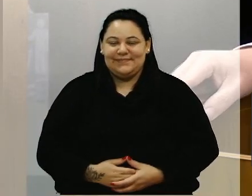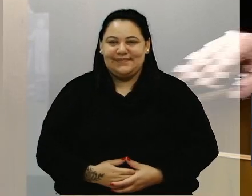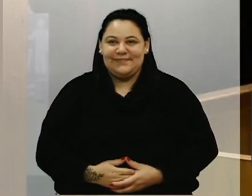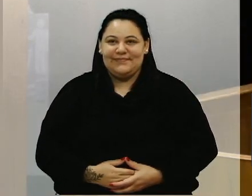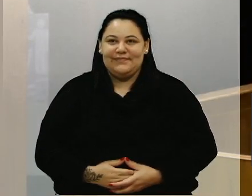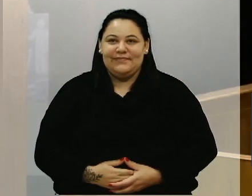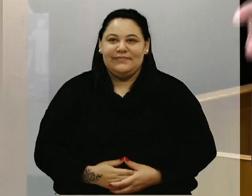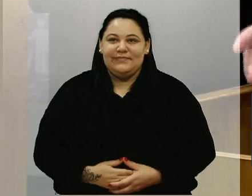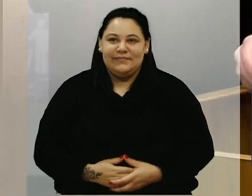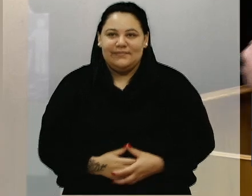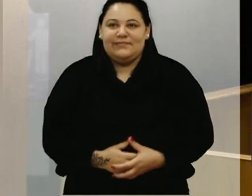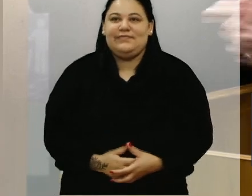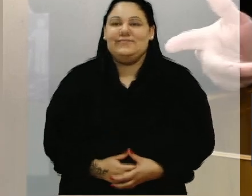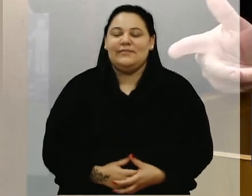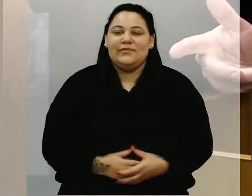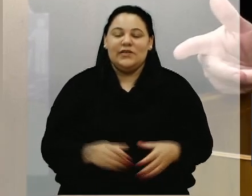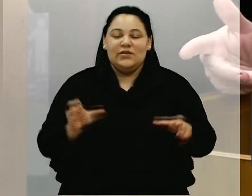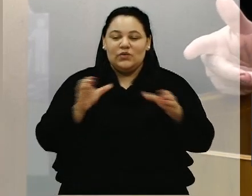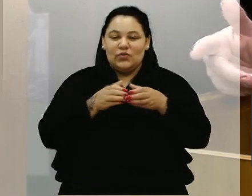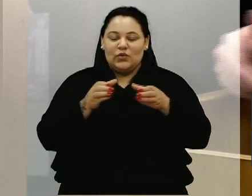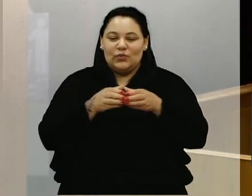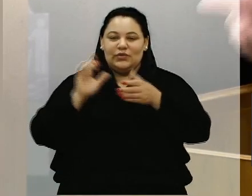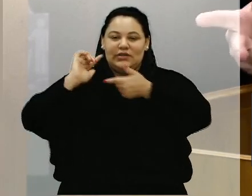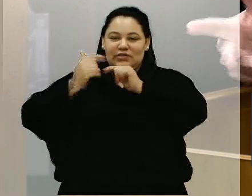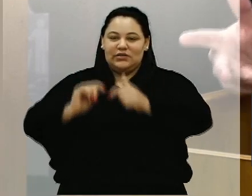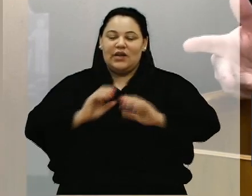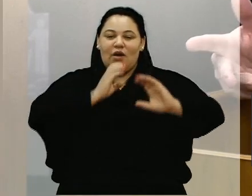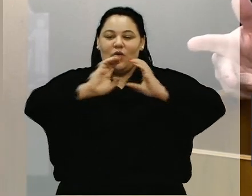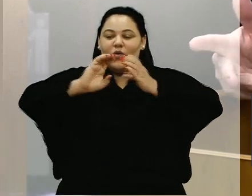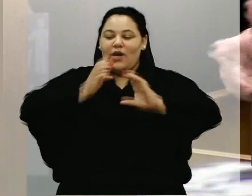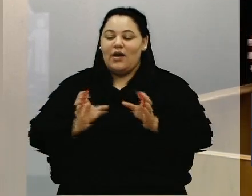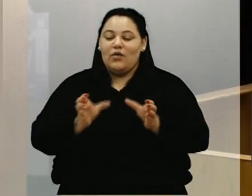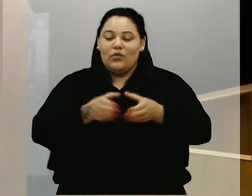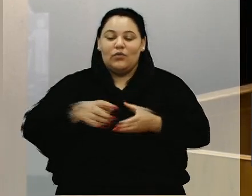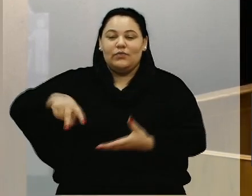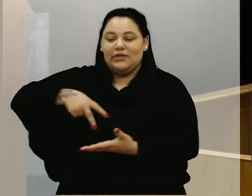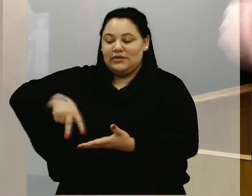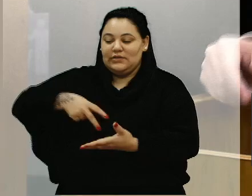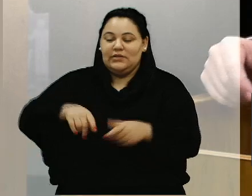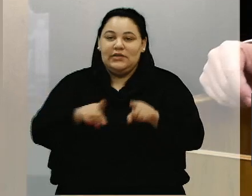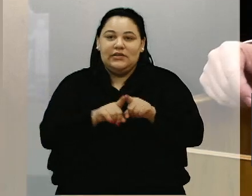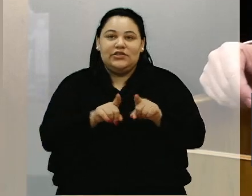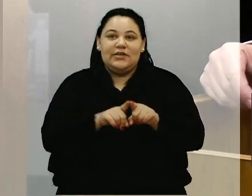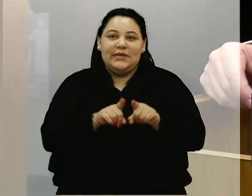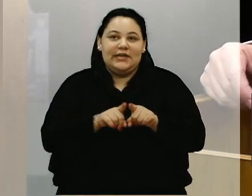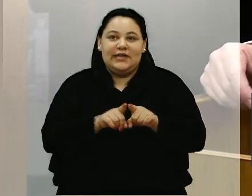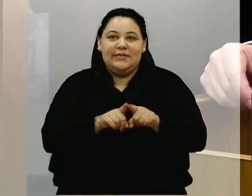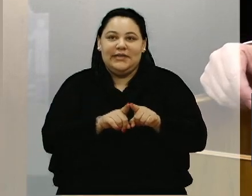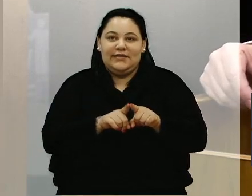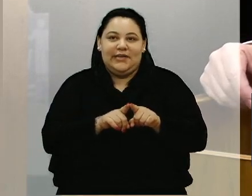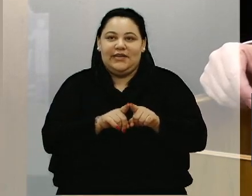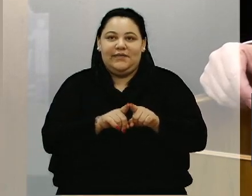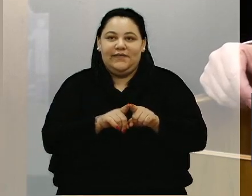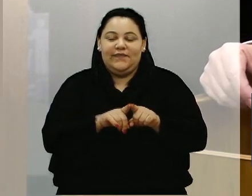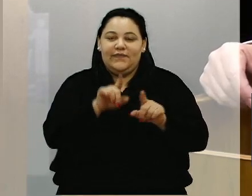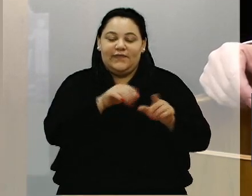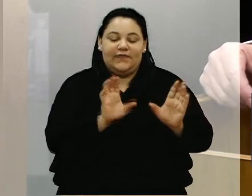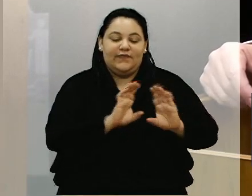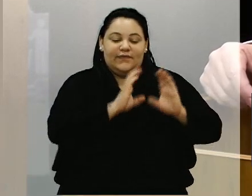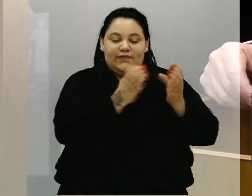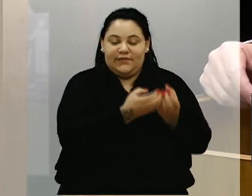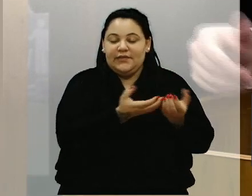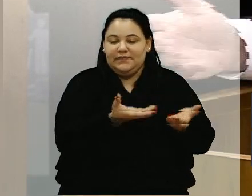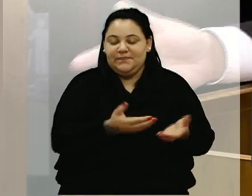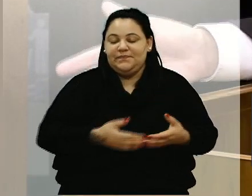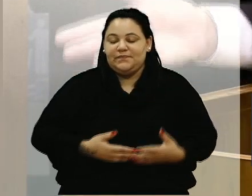germânica. Então, bandas típicas, corais, grupos de dança são muito comuns nas comunidades alemãs.